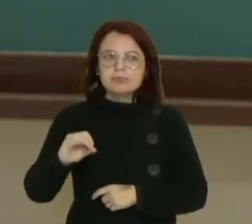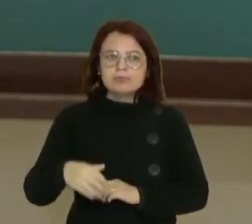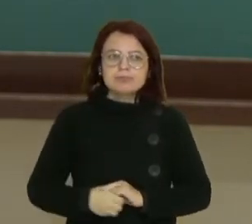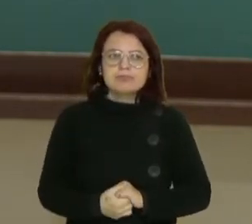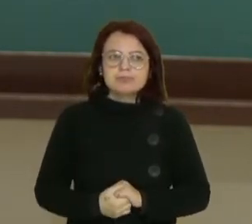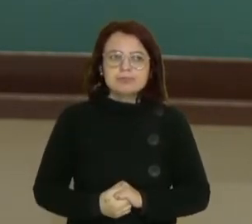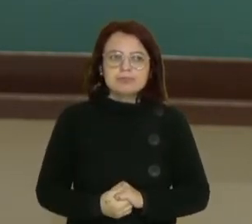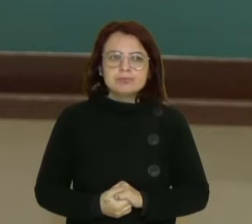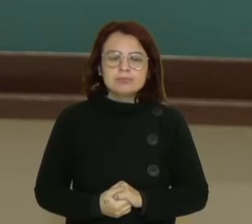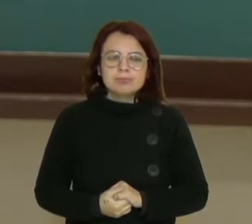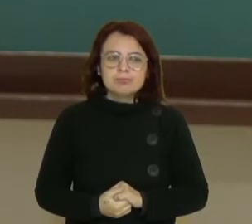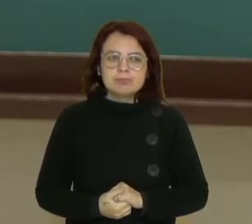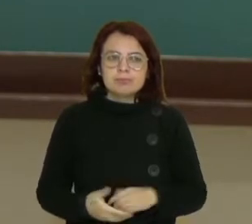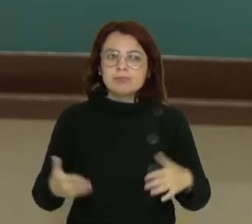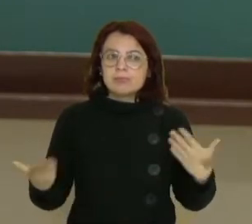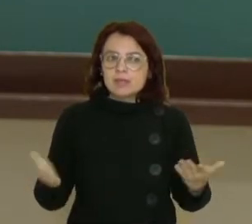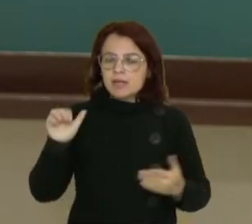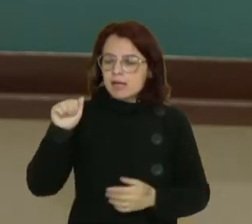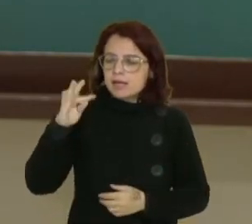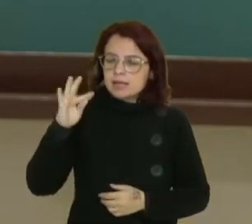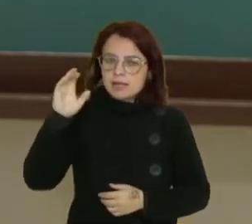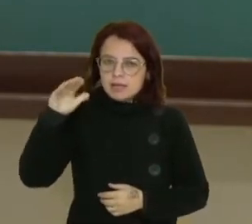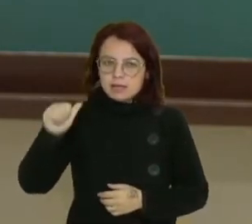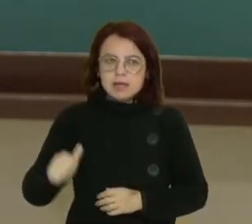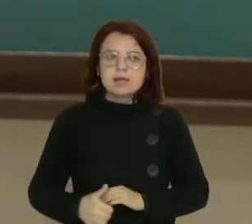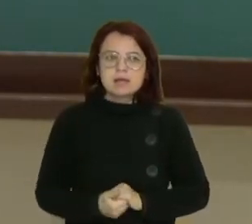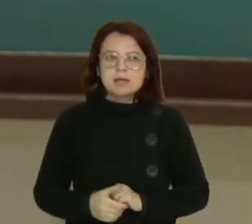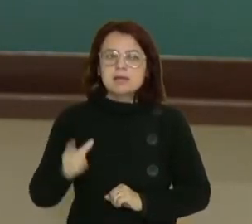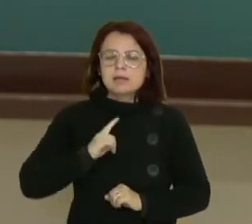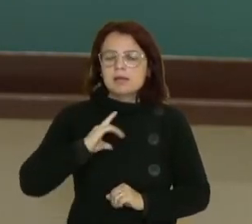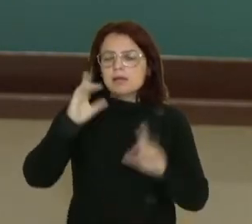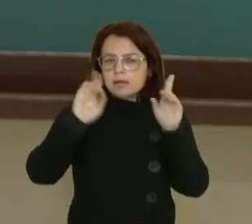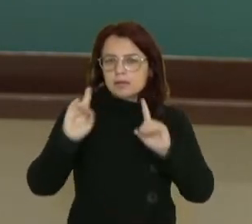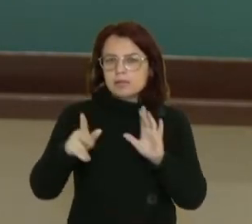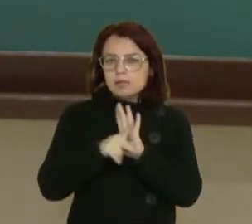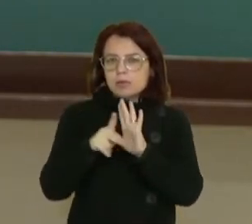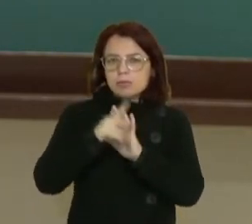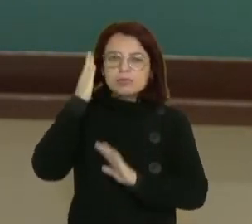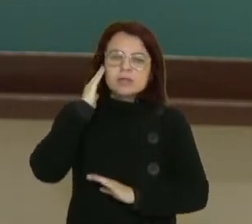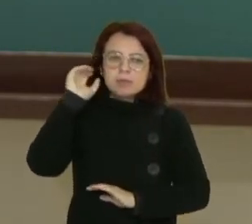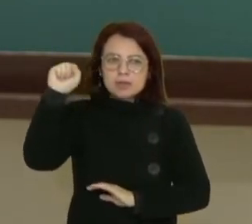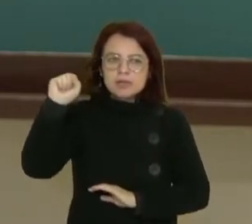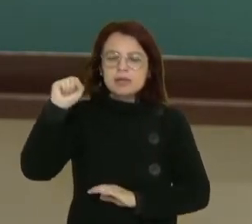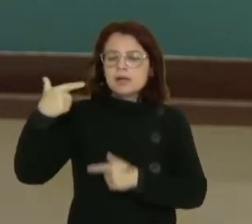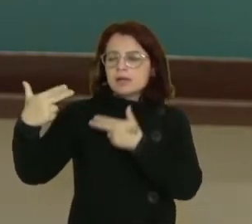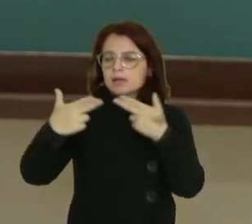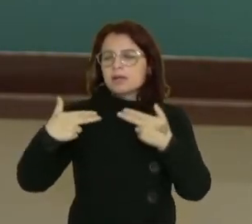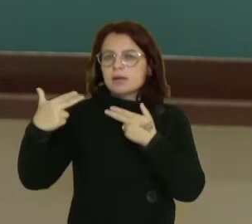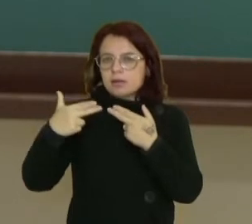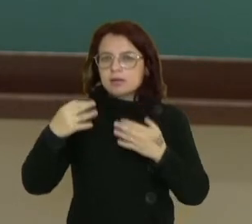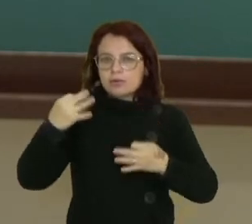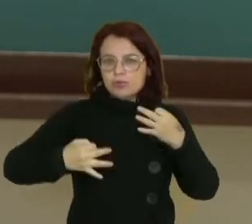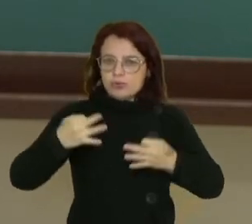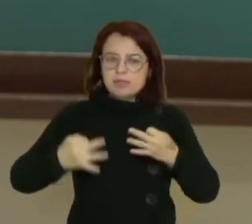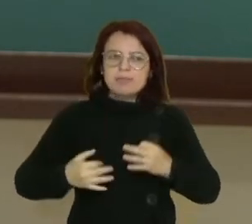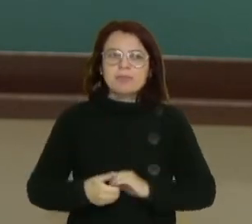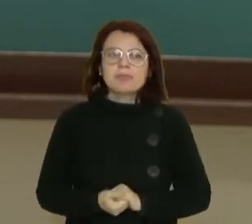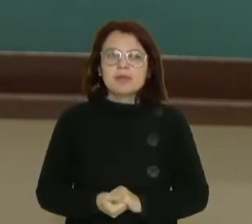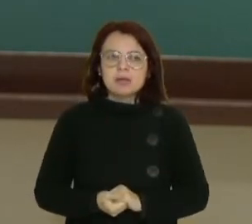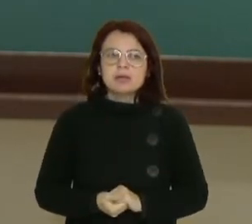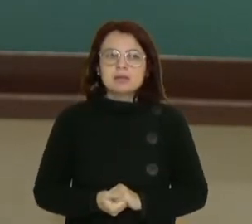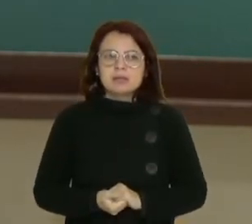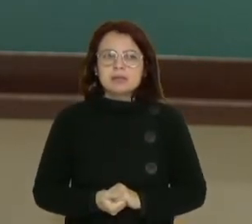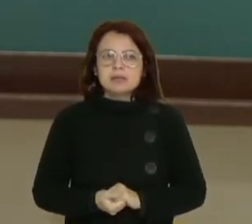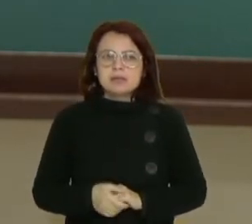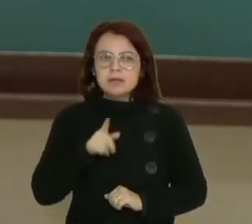sol. Atena é a deusa da sabedoria e da guerra justa. Inclusive a Diana, ou seja,